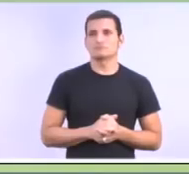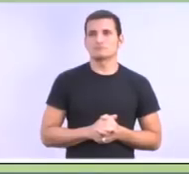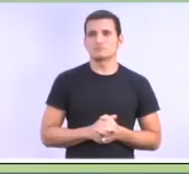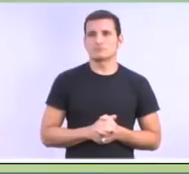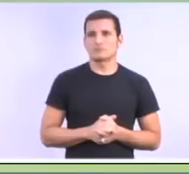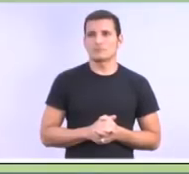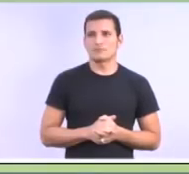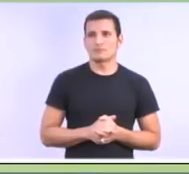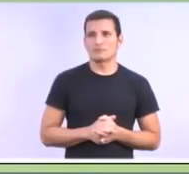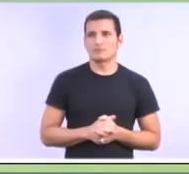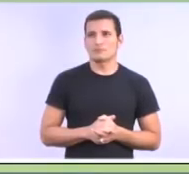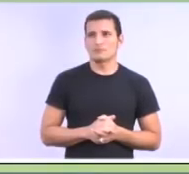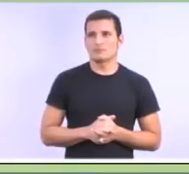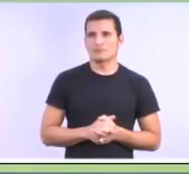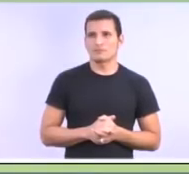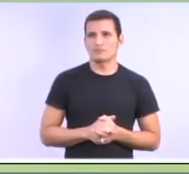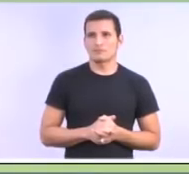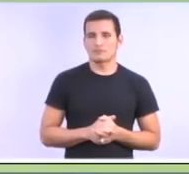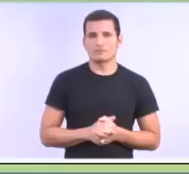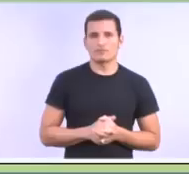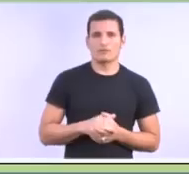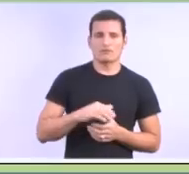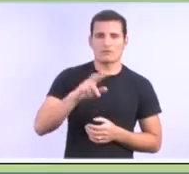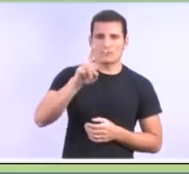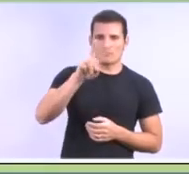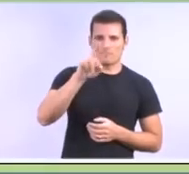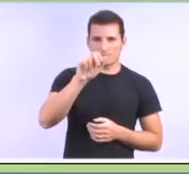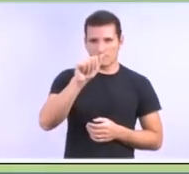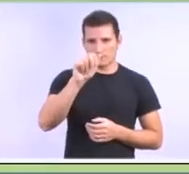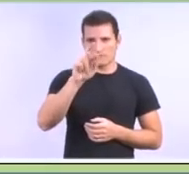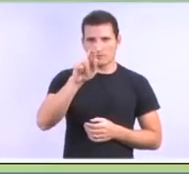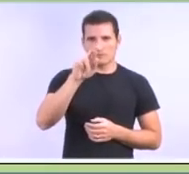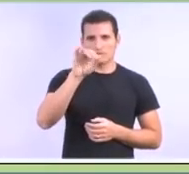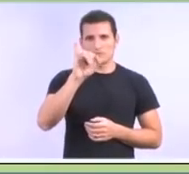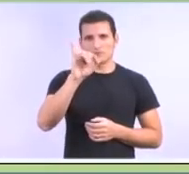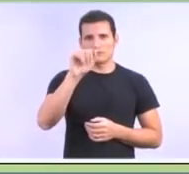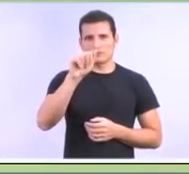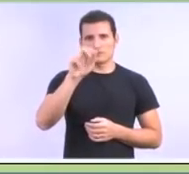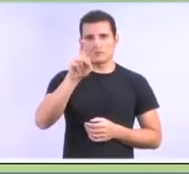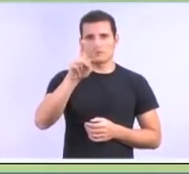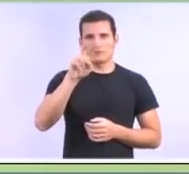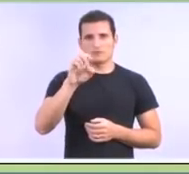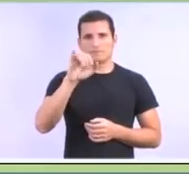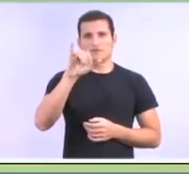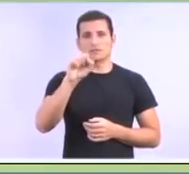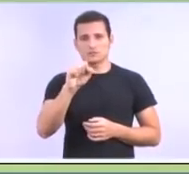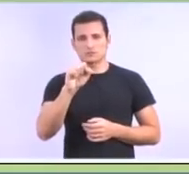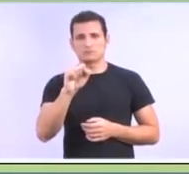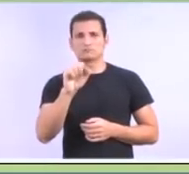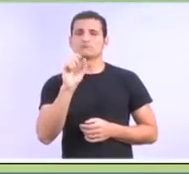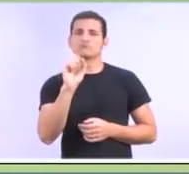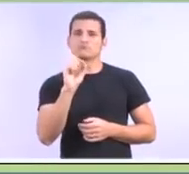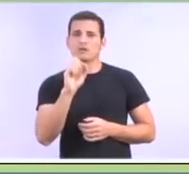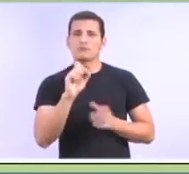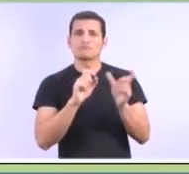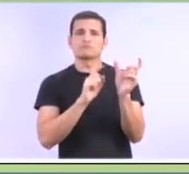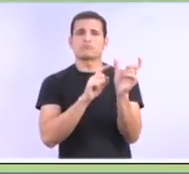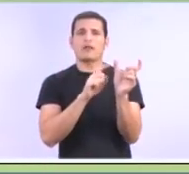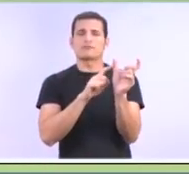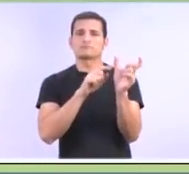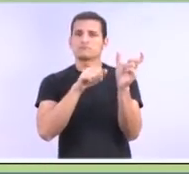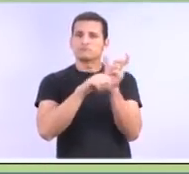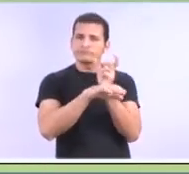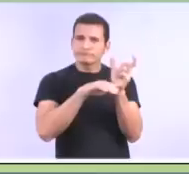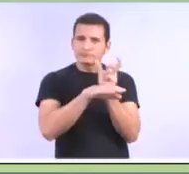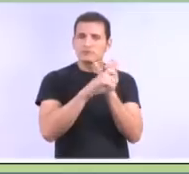mais são do que variáveis que armazenam informações do objeto.